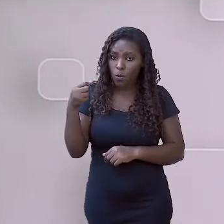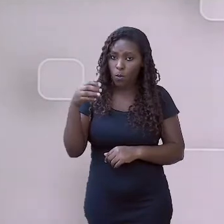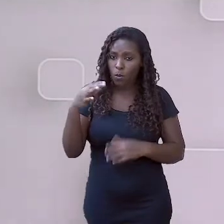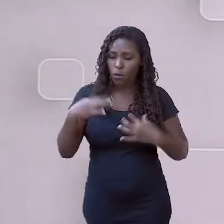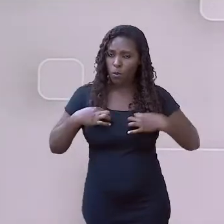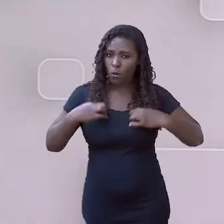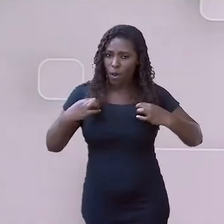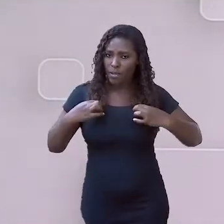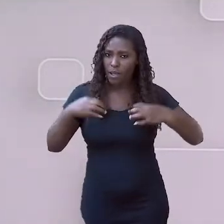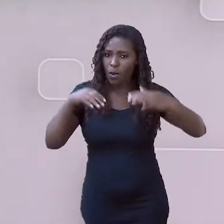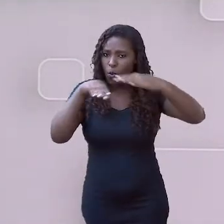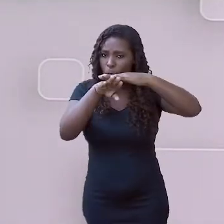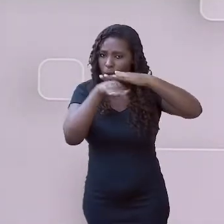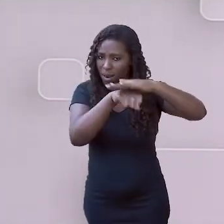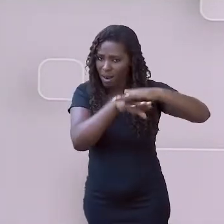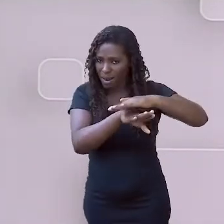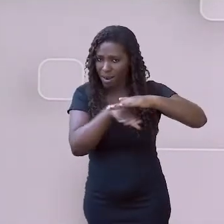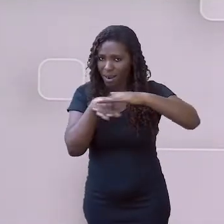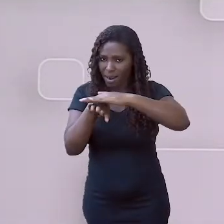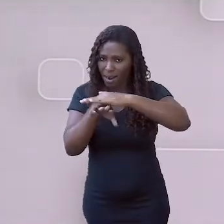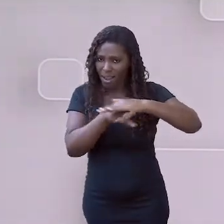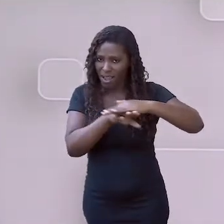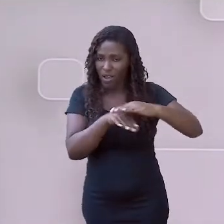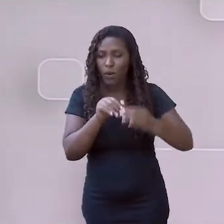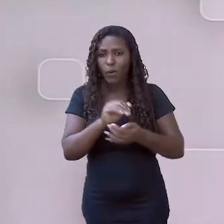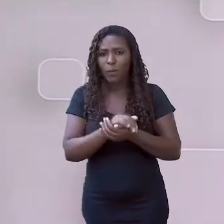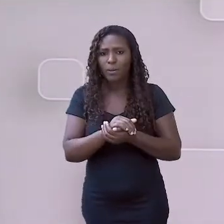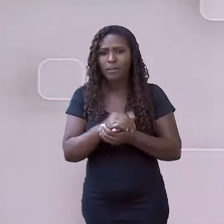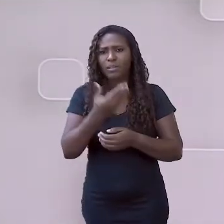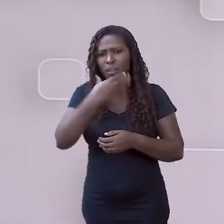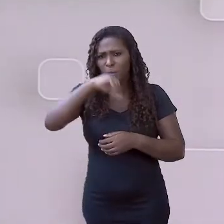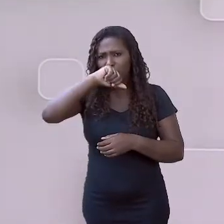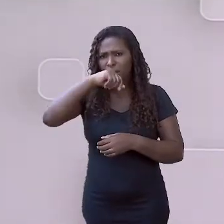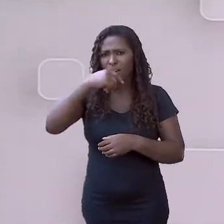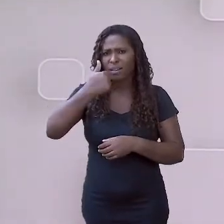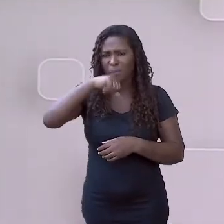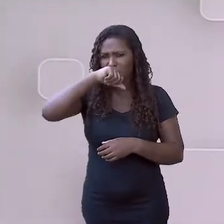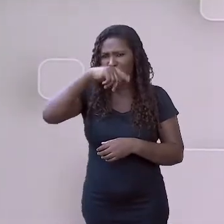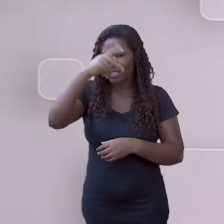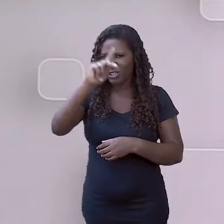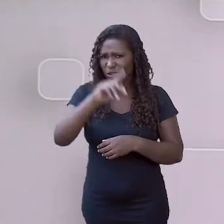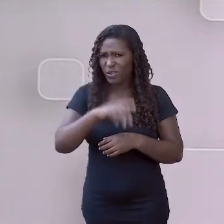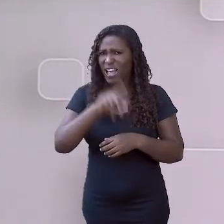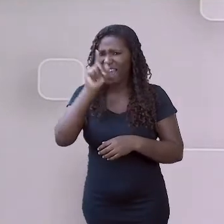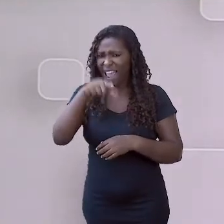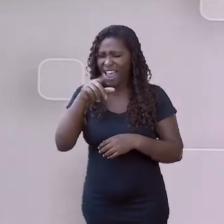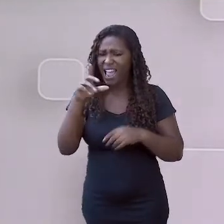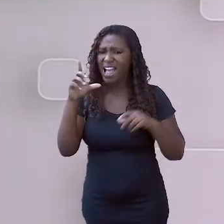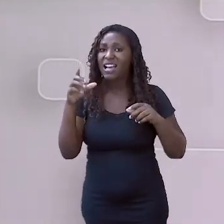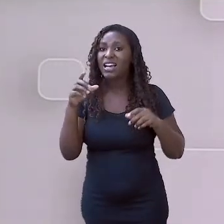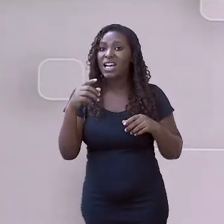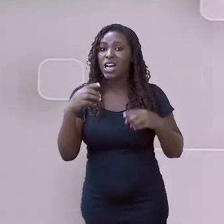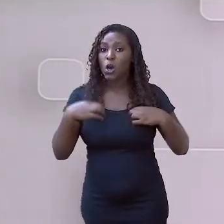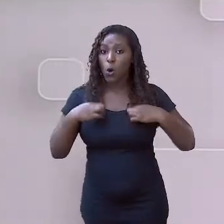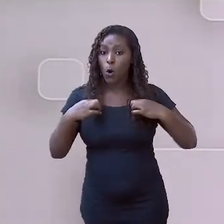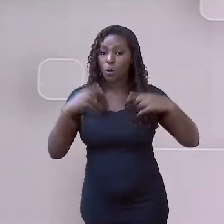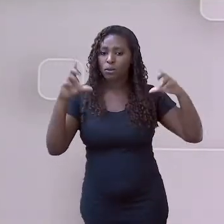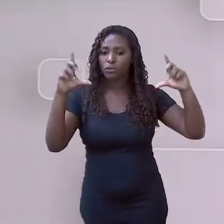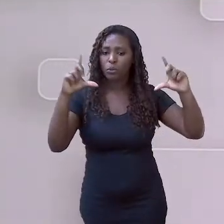a internet, são veículos que estão aí para nos induzir ao